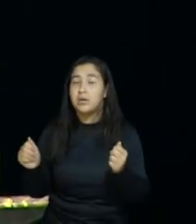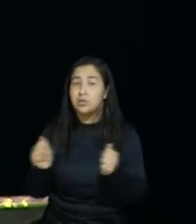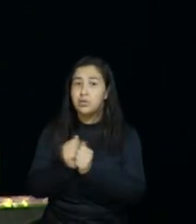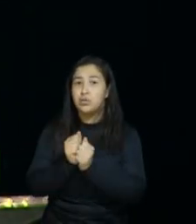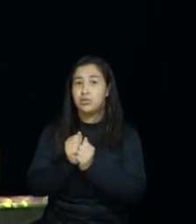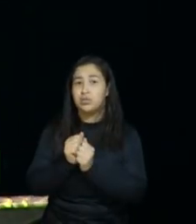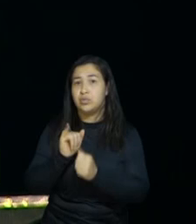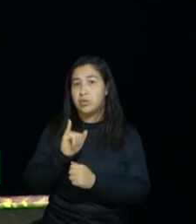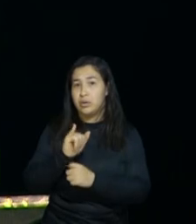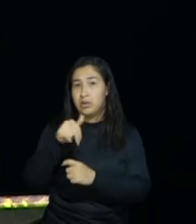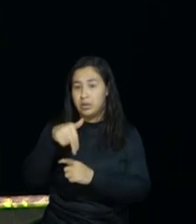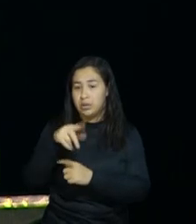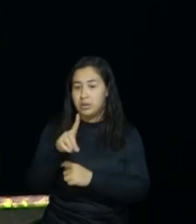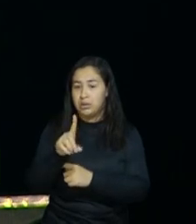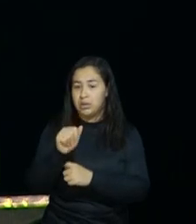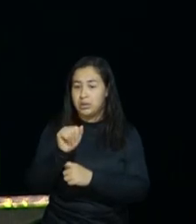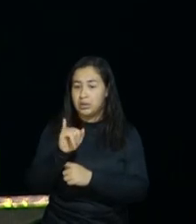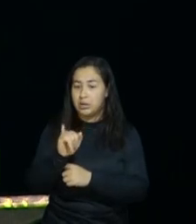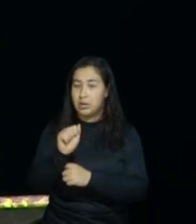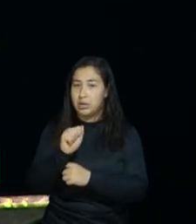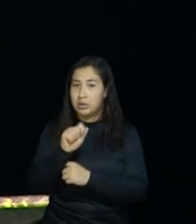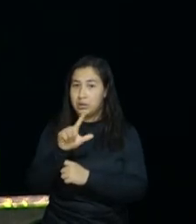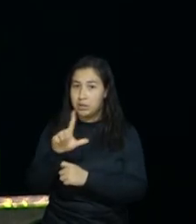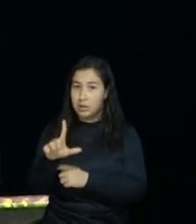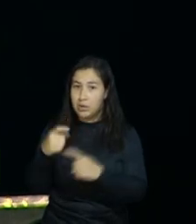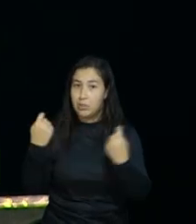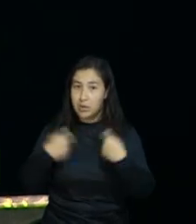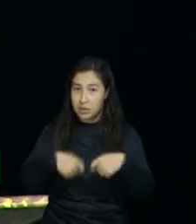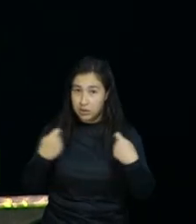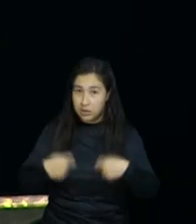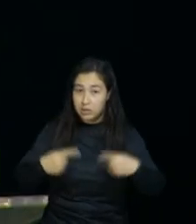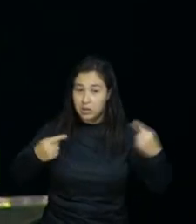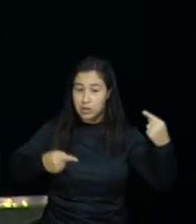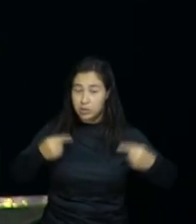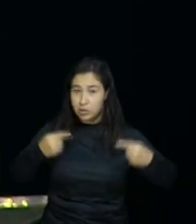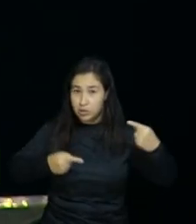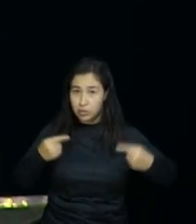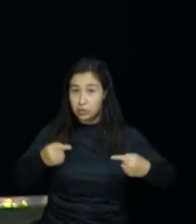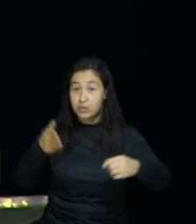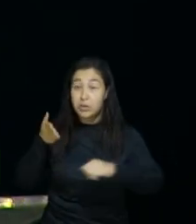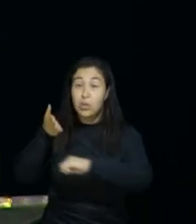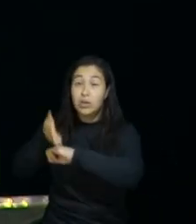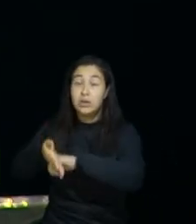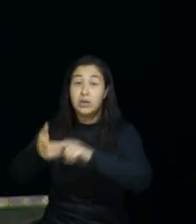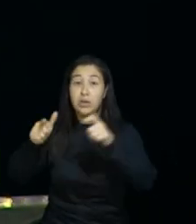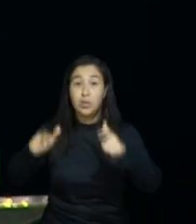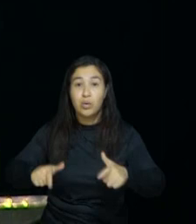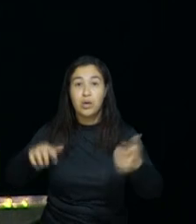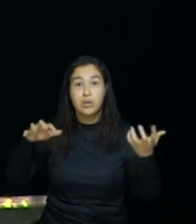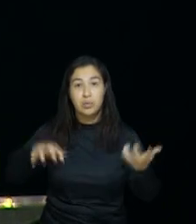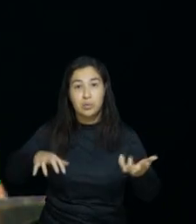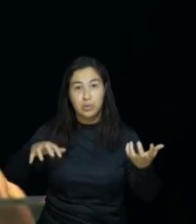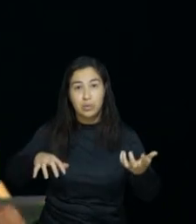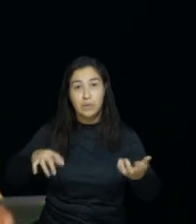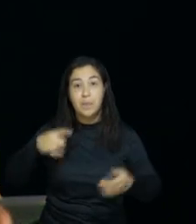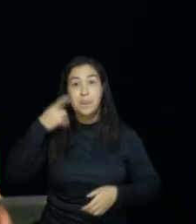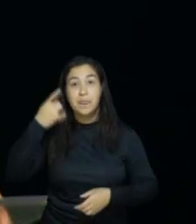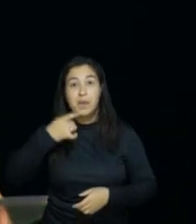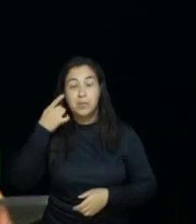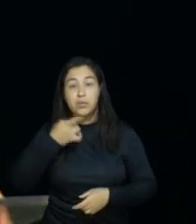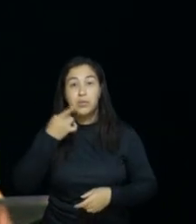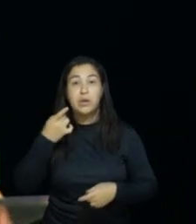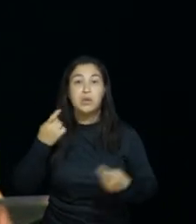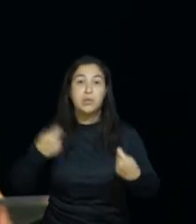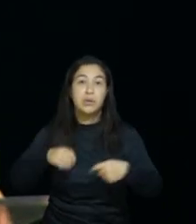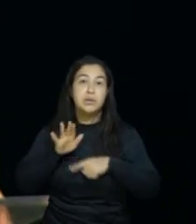chegando parar com essa discussão. Ela tem que chegar até o seu final. Ela precisa da presença dos nossos deputados ajudando